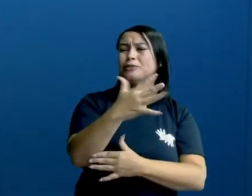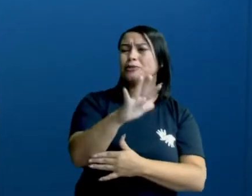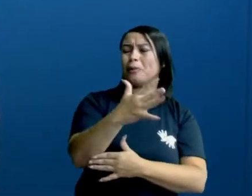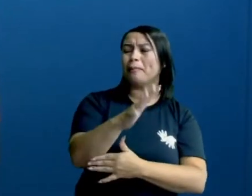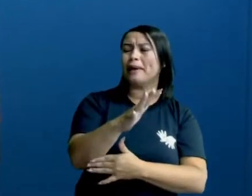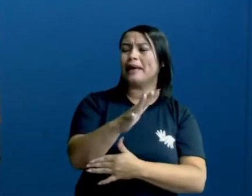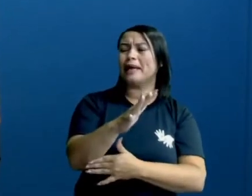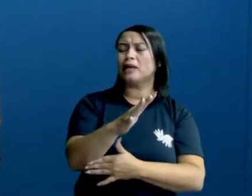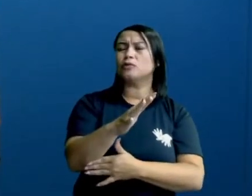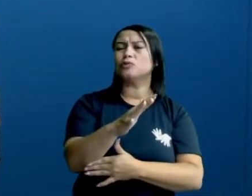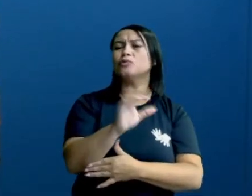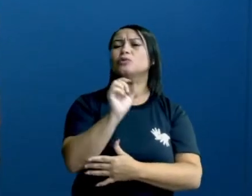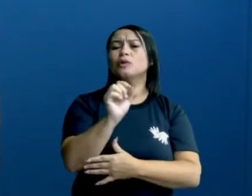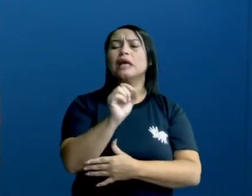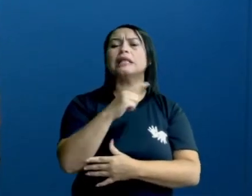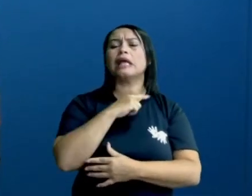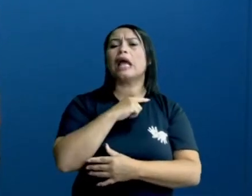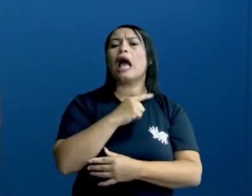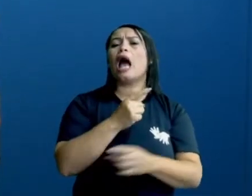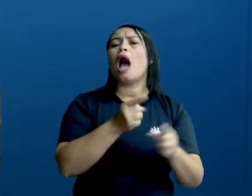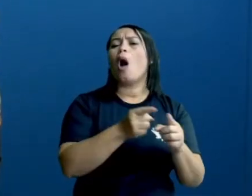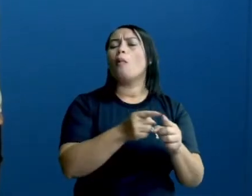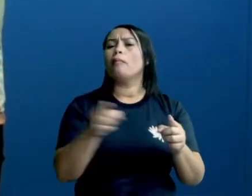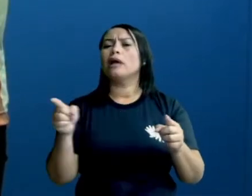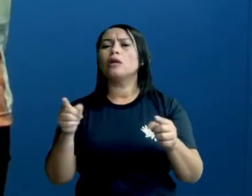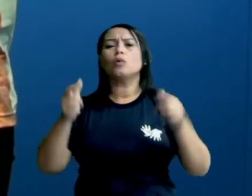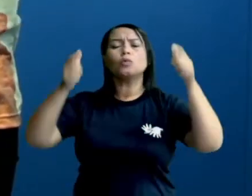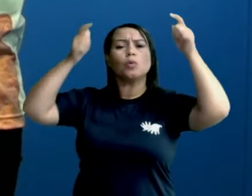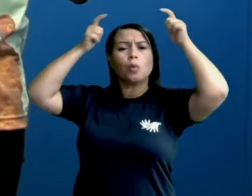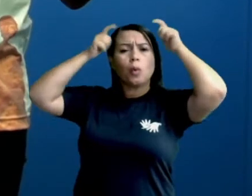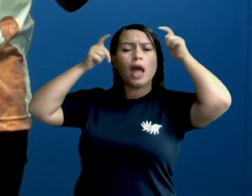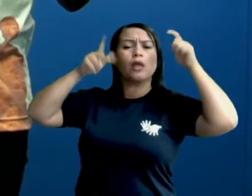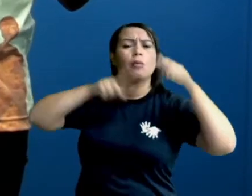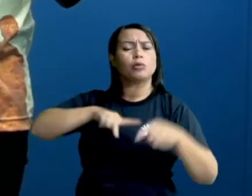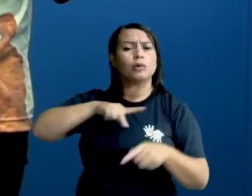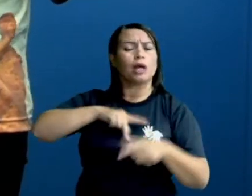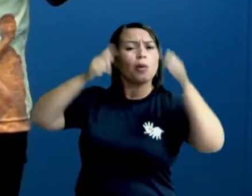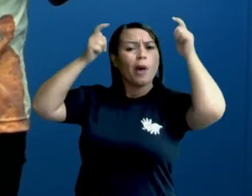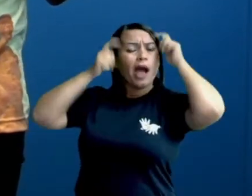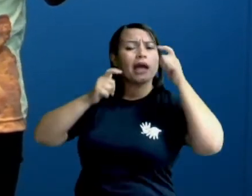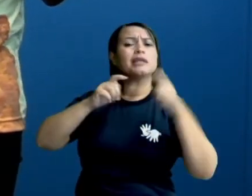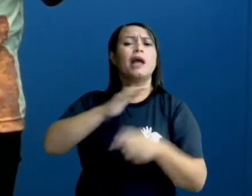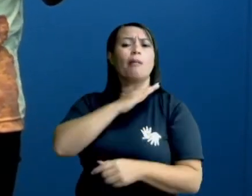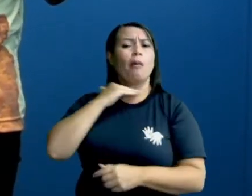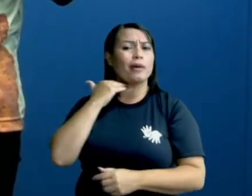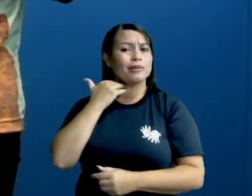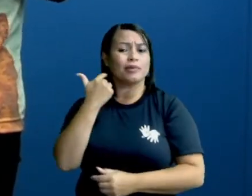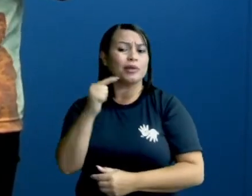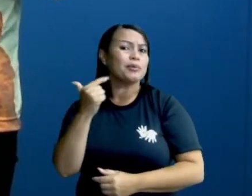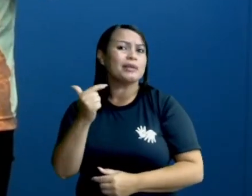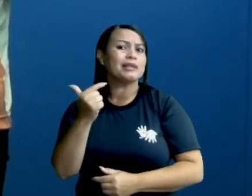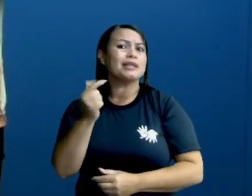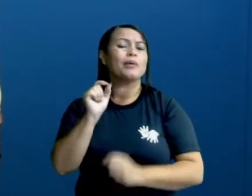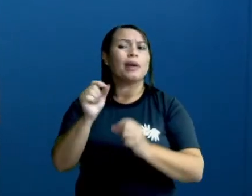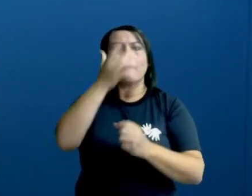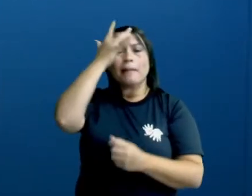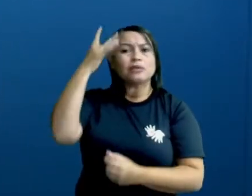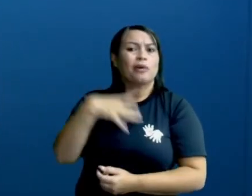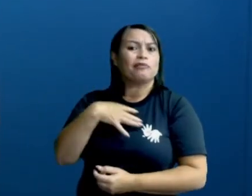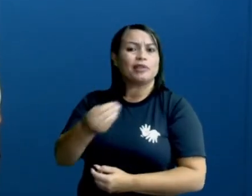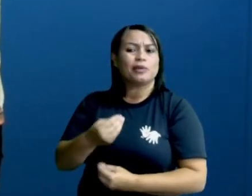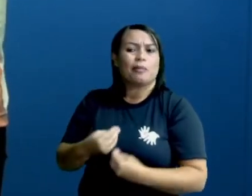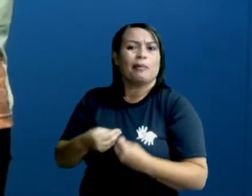tempo, existia um período no Reino de Portugal que o rei havia falecido e não tinha deixado herdeiro. Então o rei de